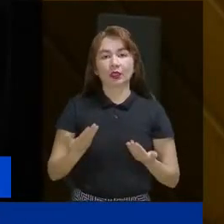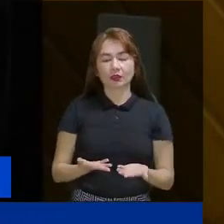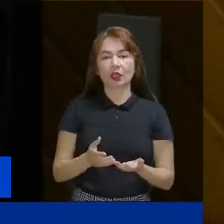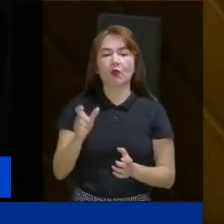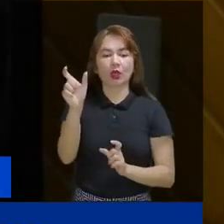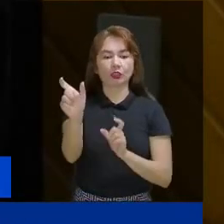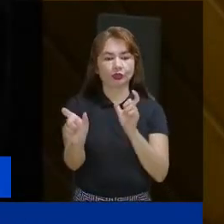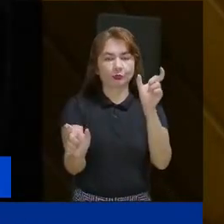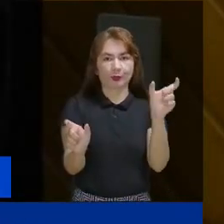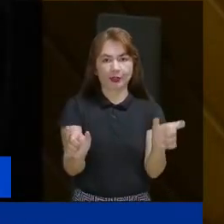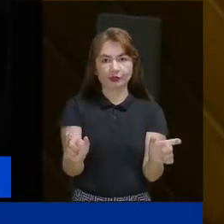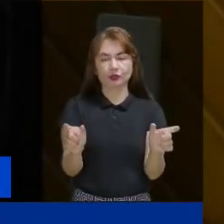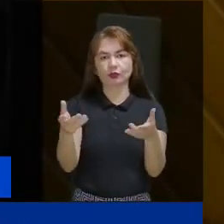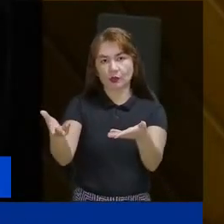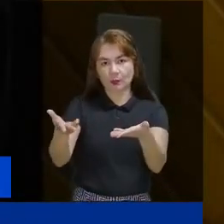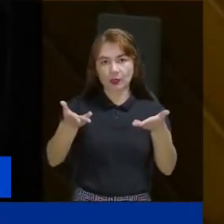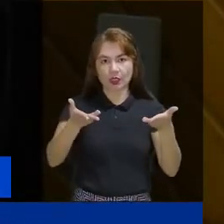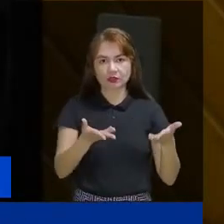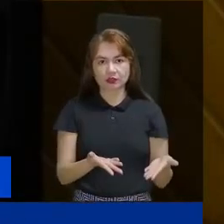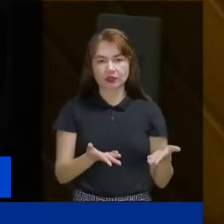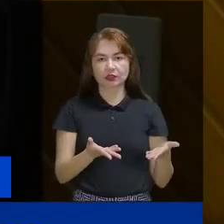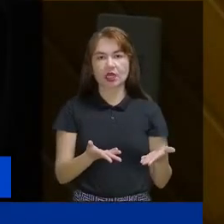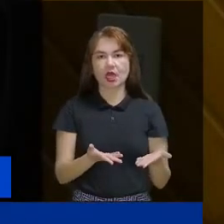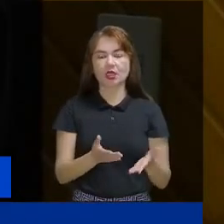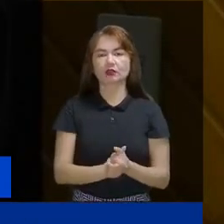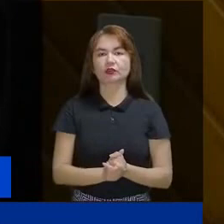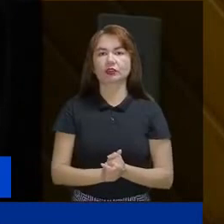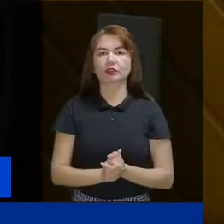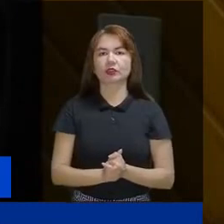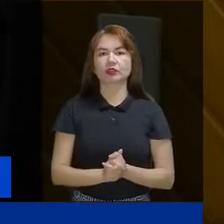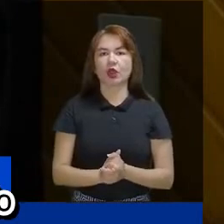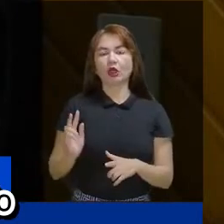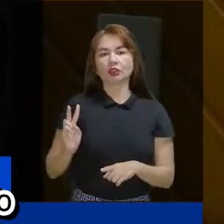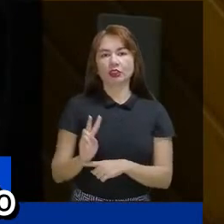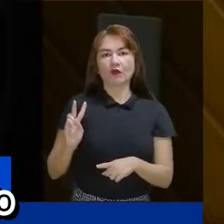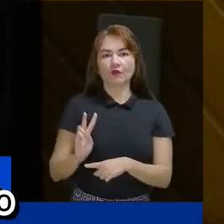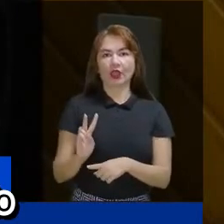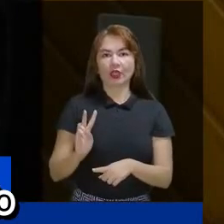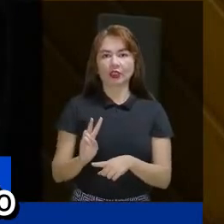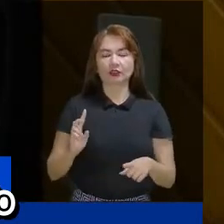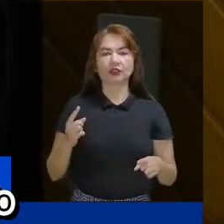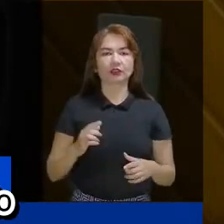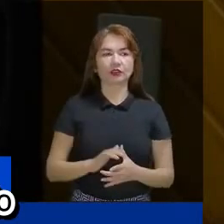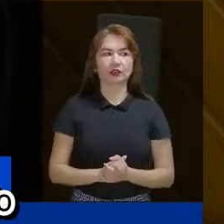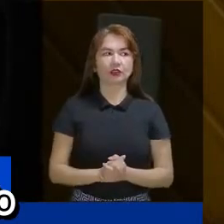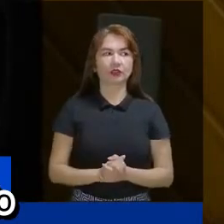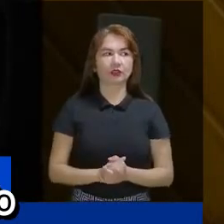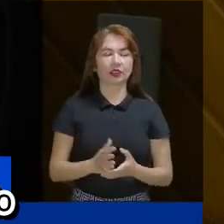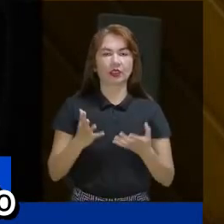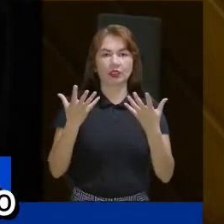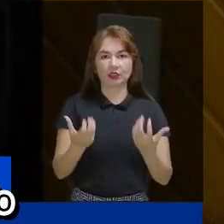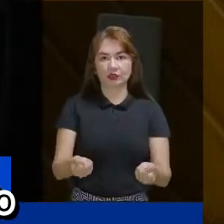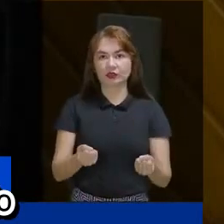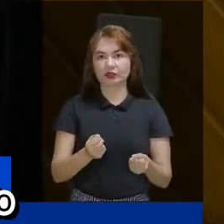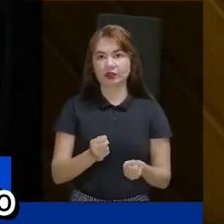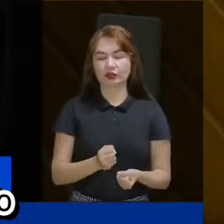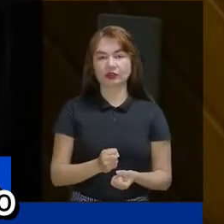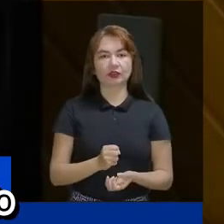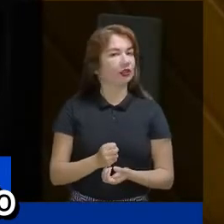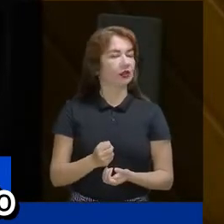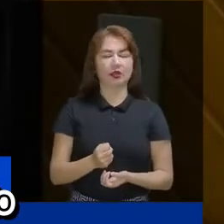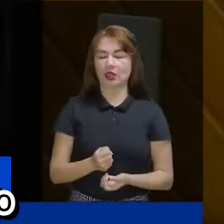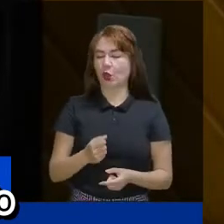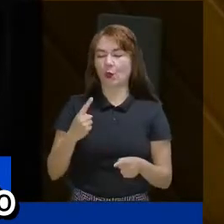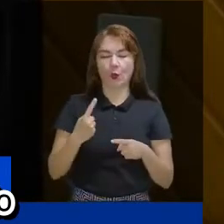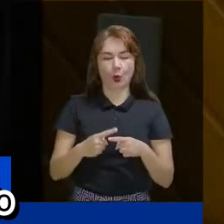os embargados apresentaram contra-razões, nas quais, em síntese, pugnaram pelo não acolhimento, com a imposição